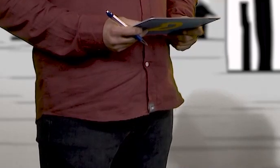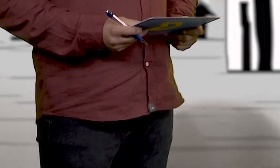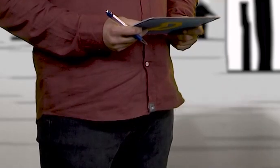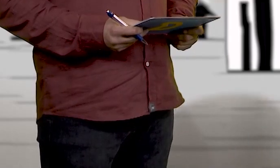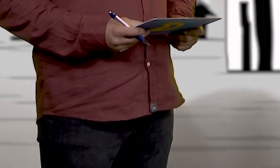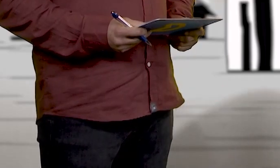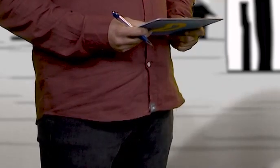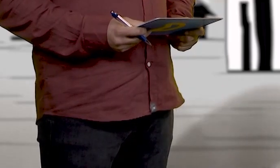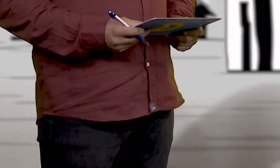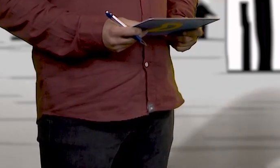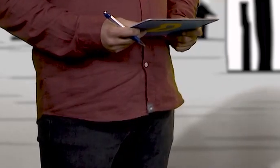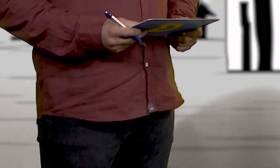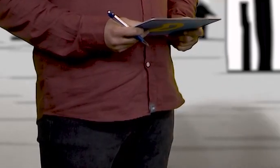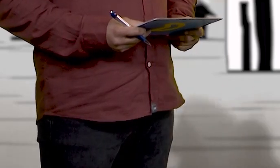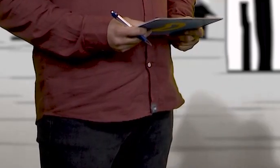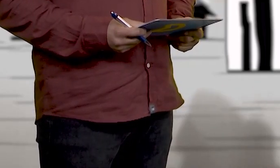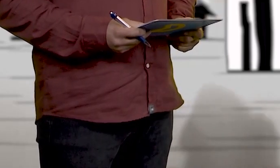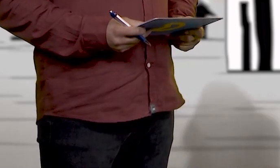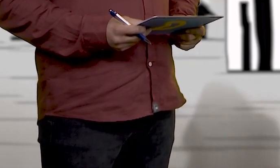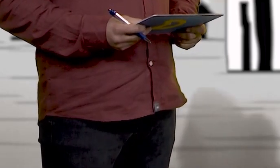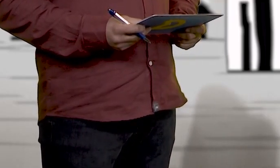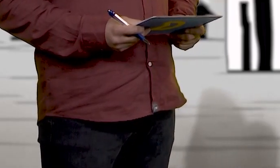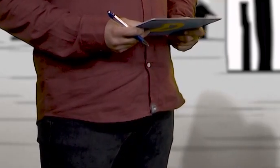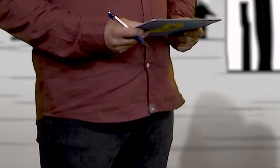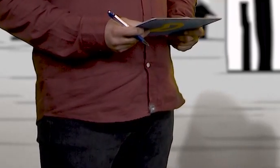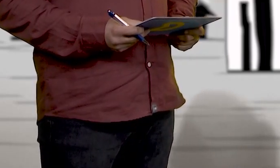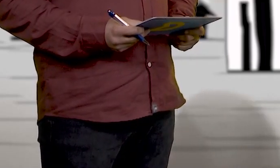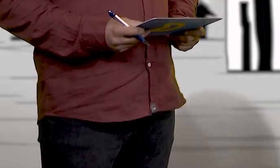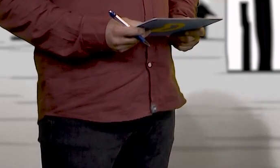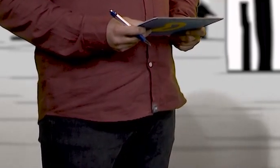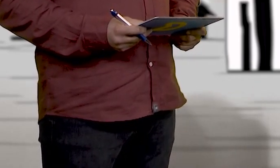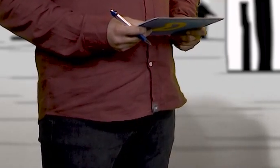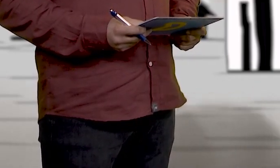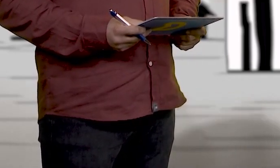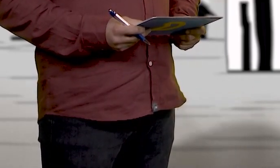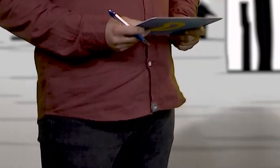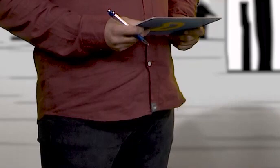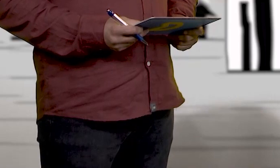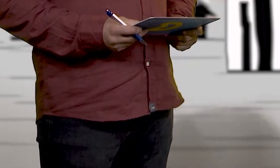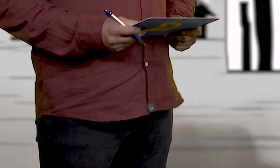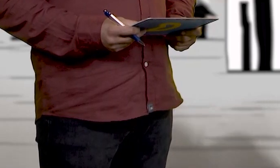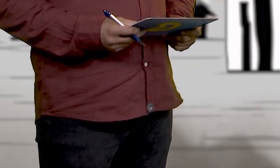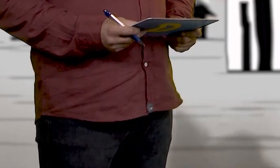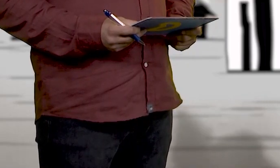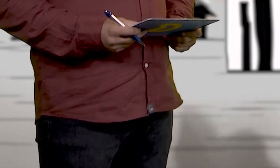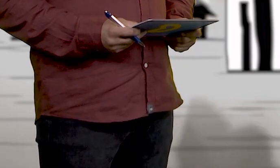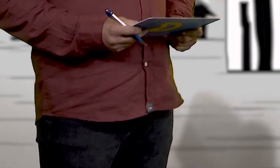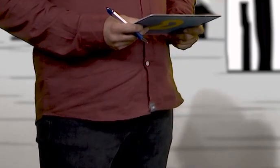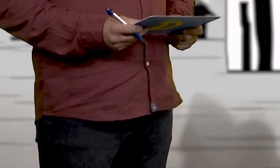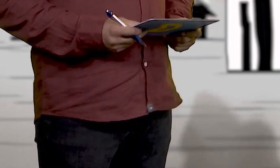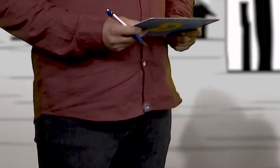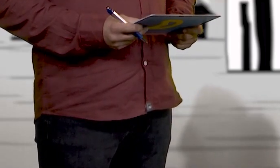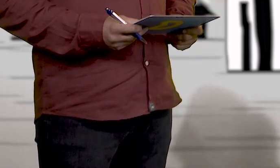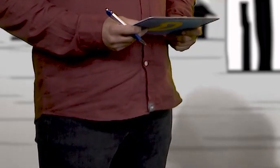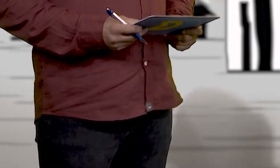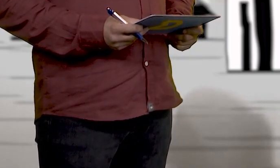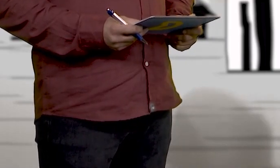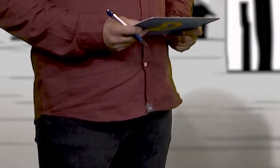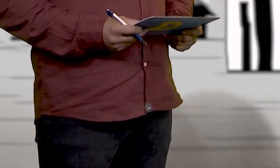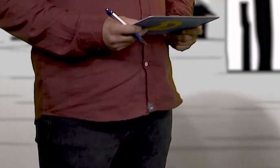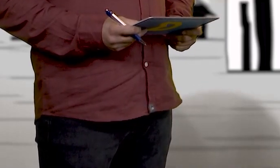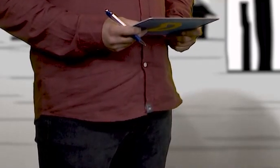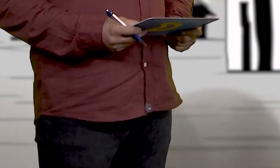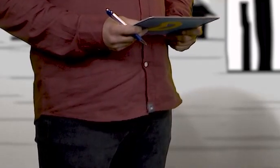um certo assédio também em cima do casal de noivos, com uma expectativa. Então, assim, é muito legal, é muito gratificante, mas também